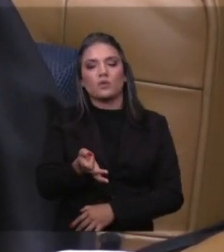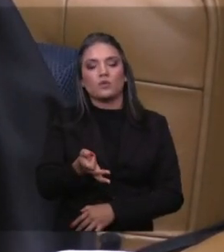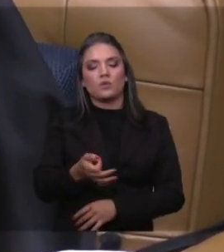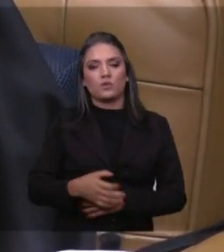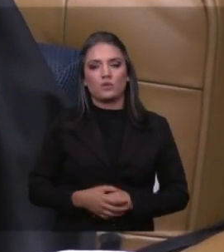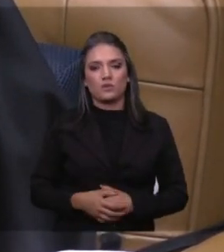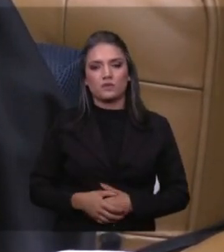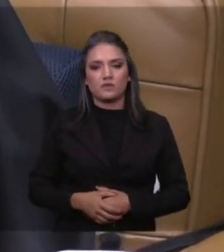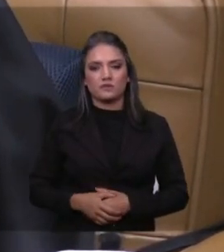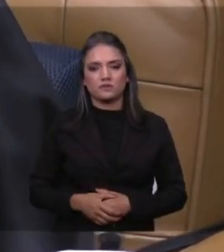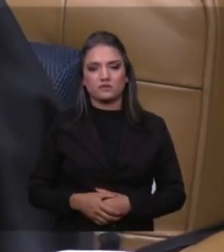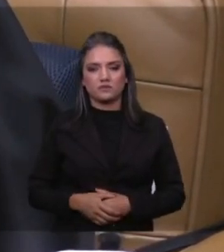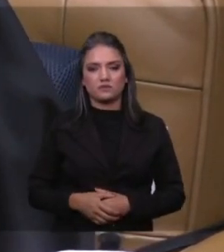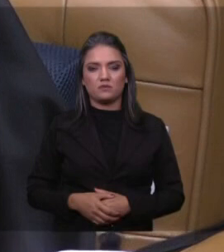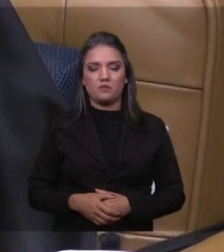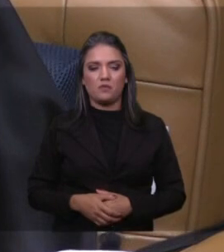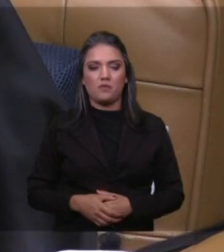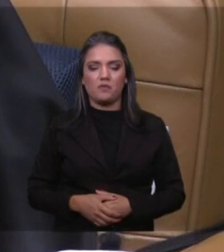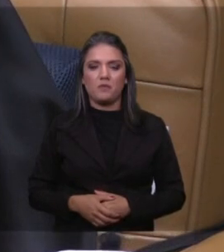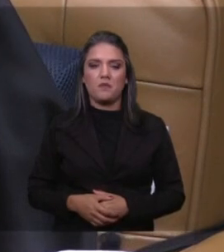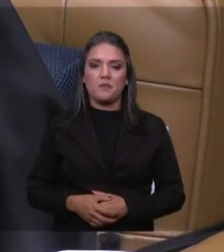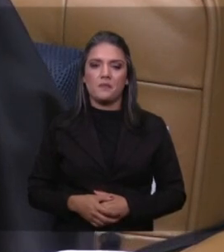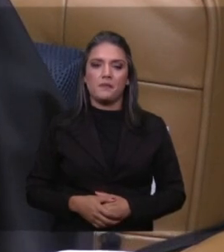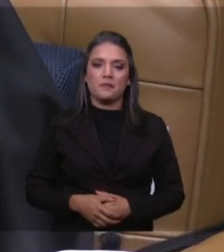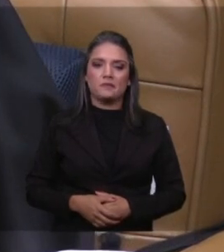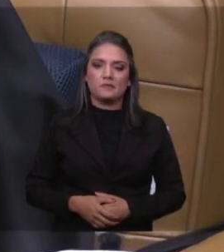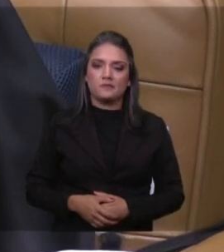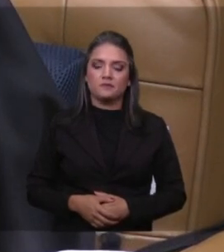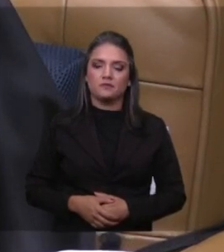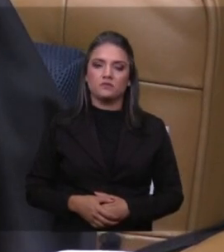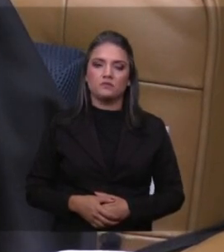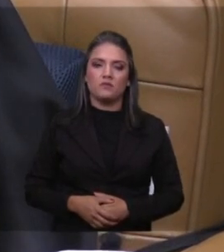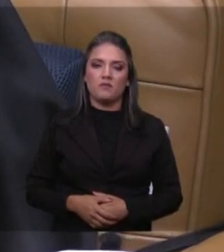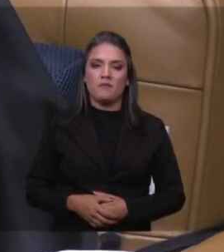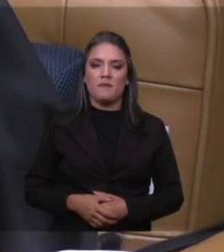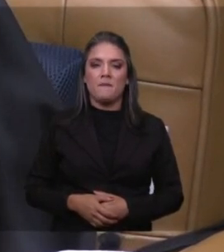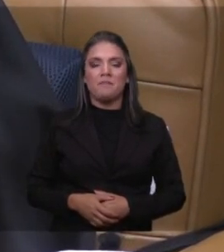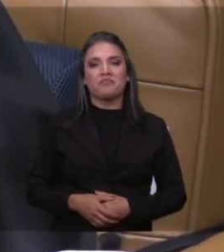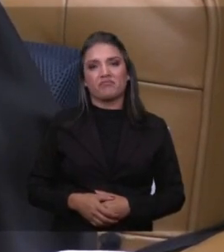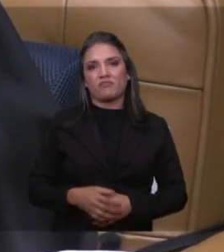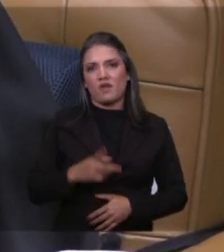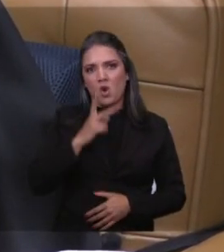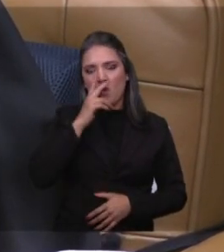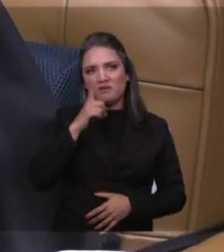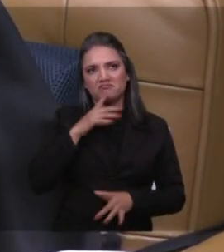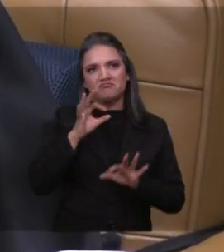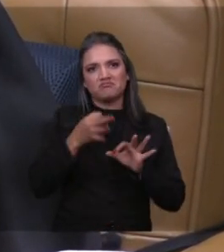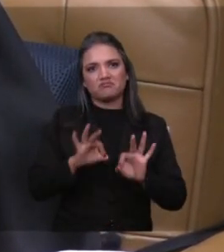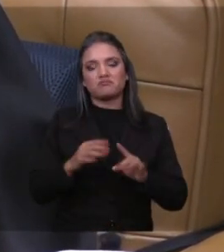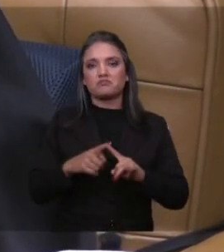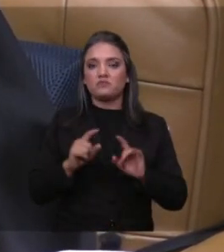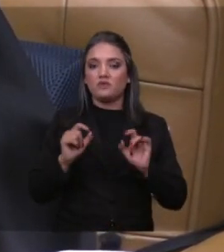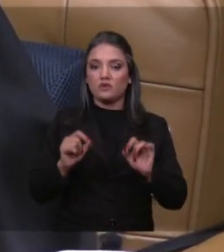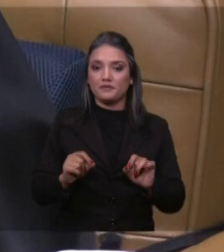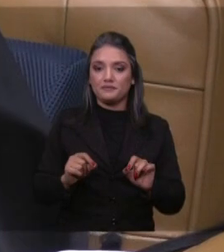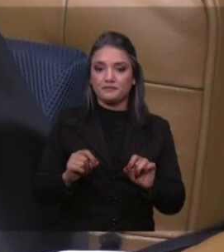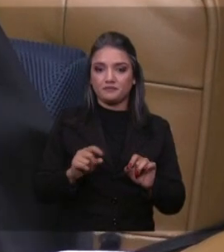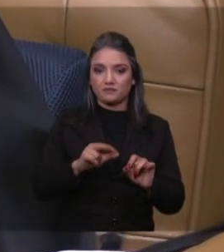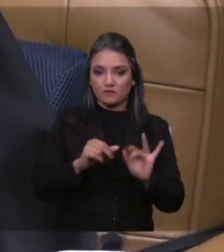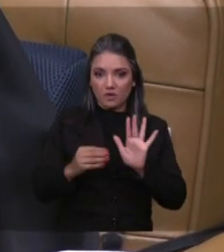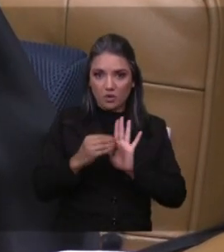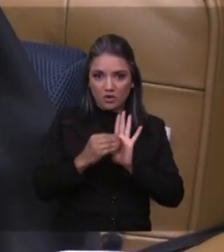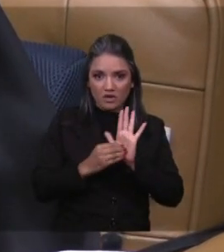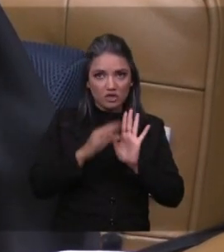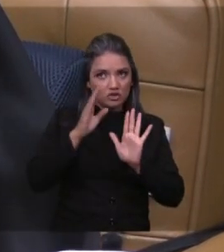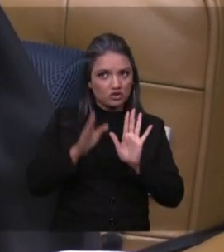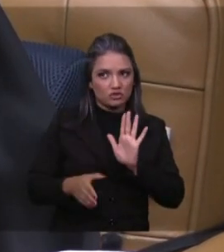salvo melhor juízo da compreensão majoritária, também me parece adequada no sentido de assentar aquilo que já